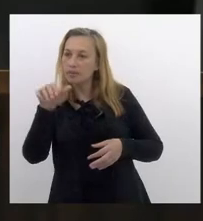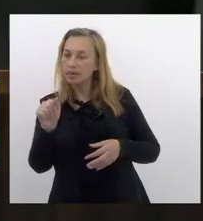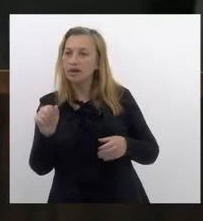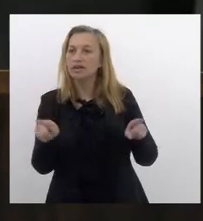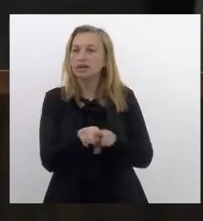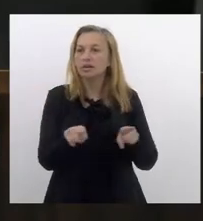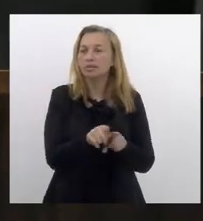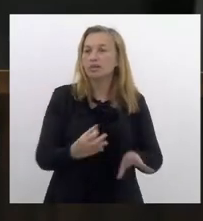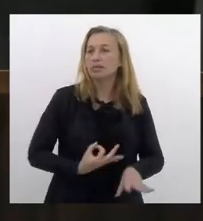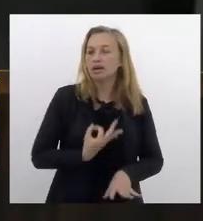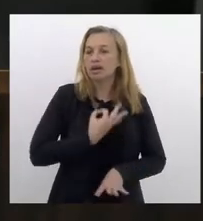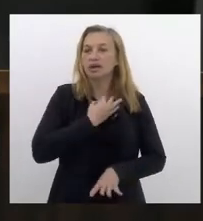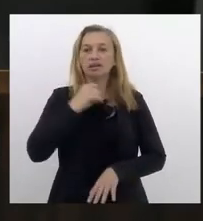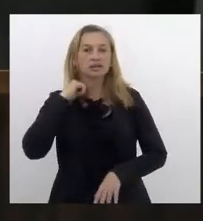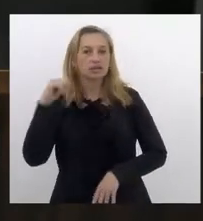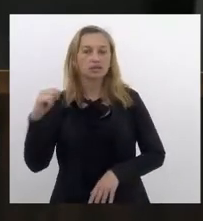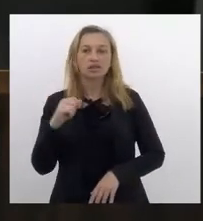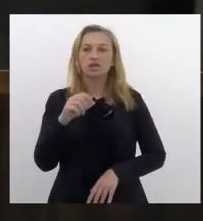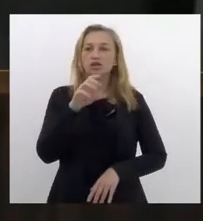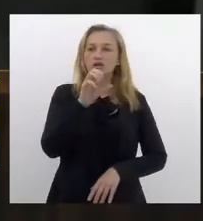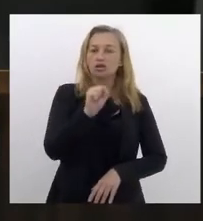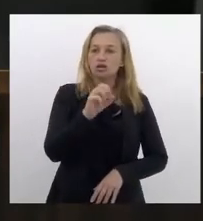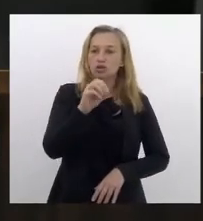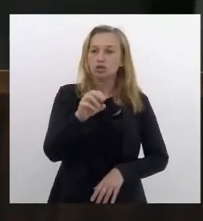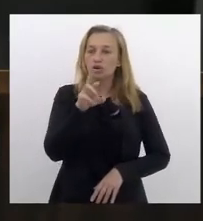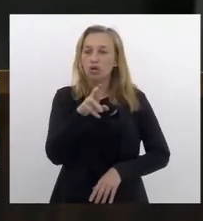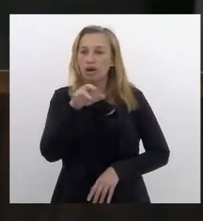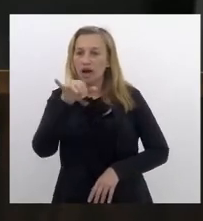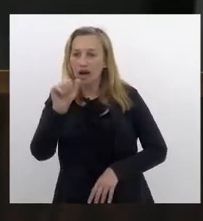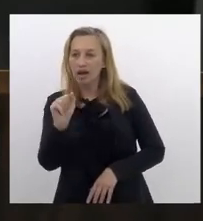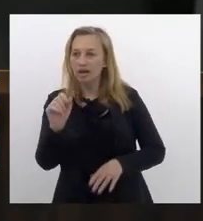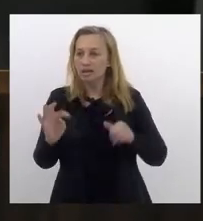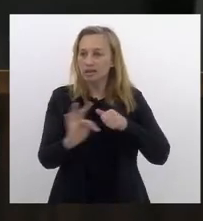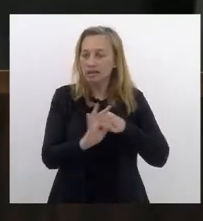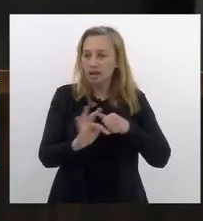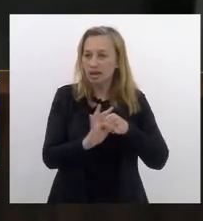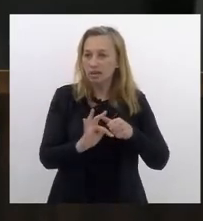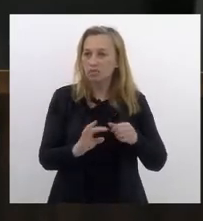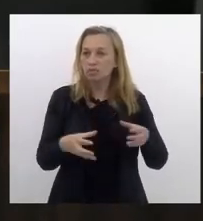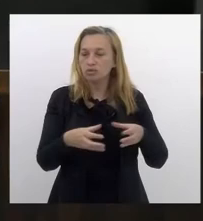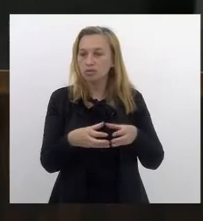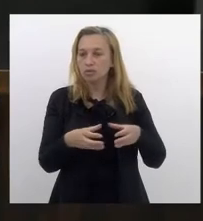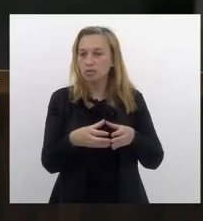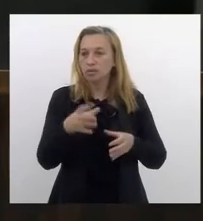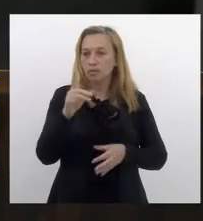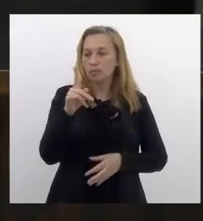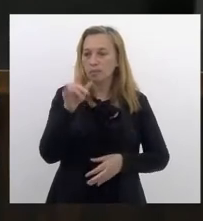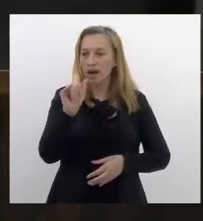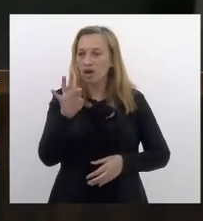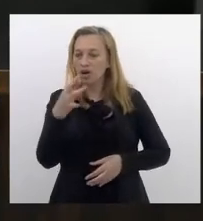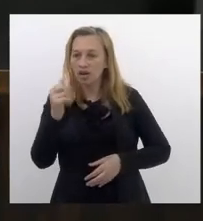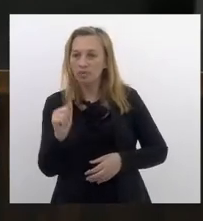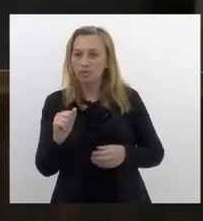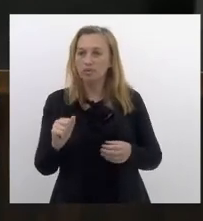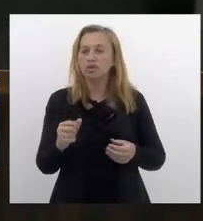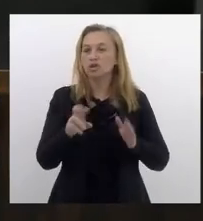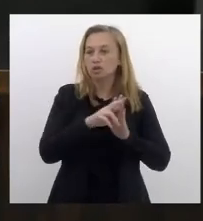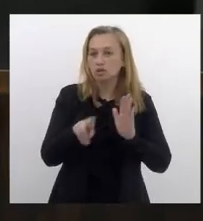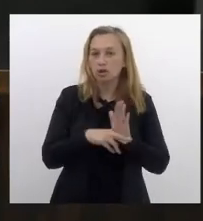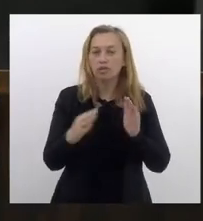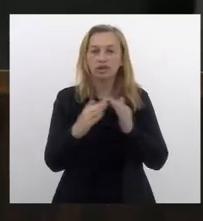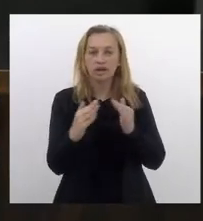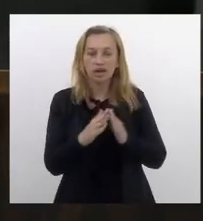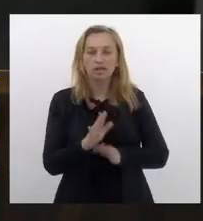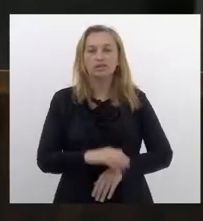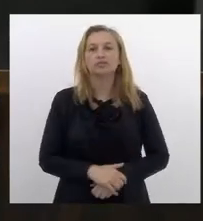medalha Tiradentes, respectivo diploma, Soraya Isabel Correia Cabral, técnico da equipe paralímpica. Pendente de parecer, da comissão de normas internas para proporção externa. Para